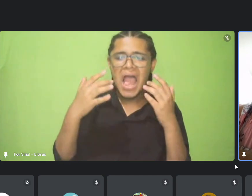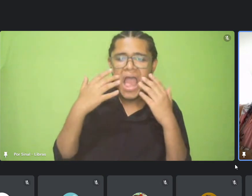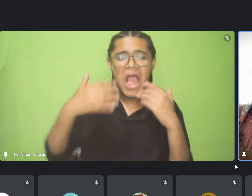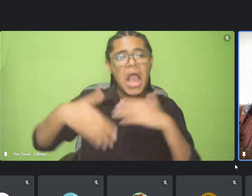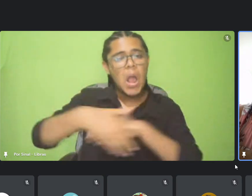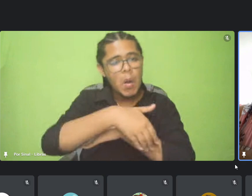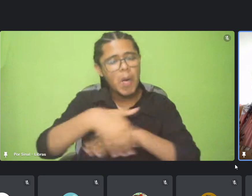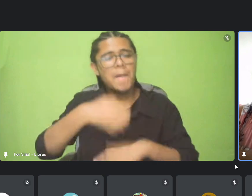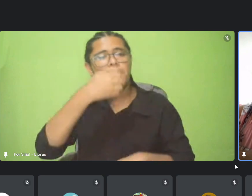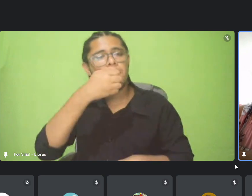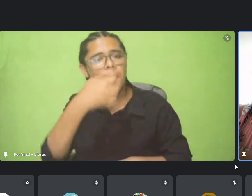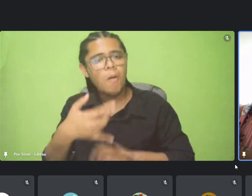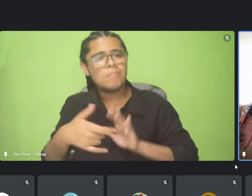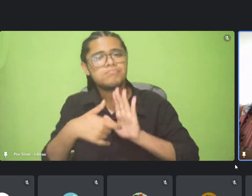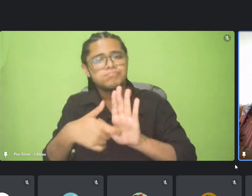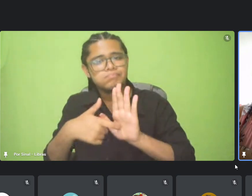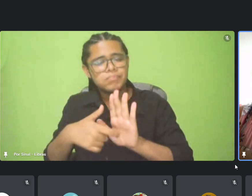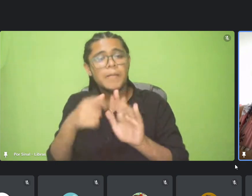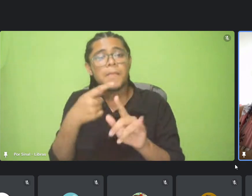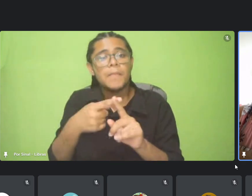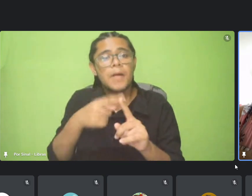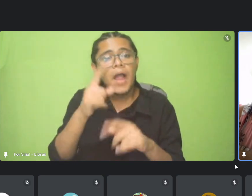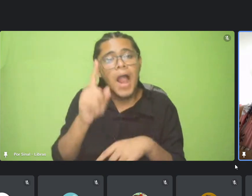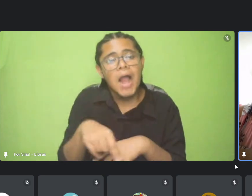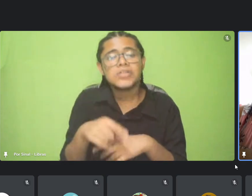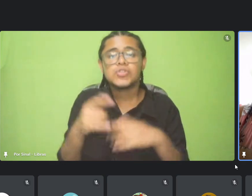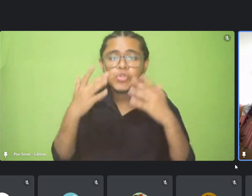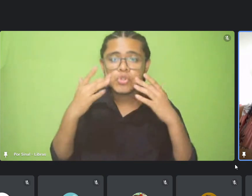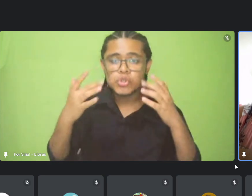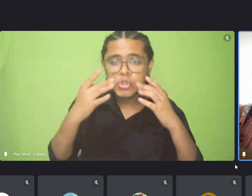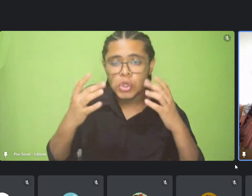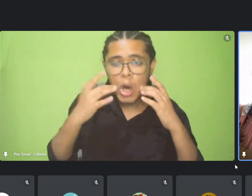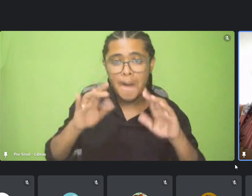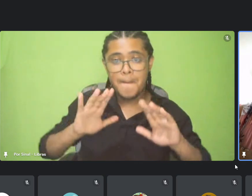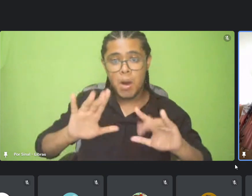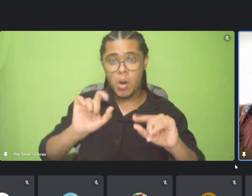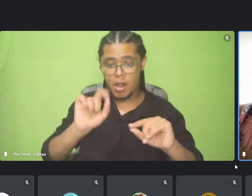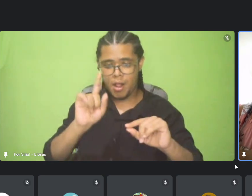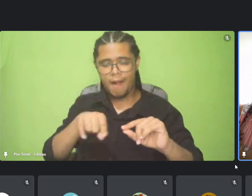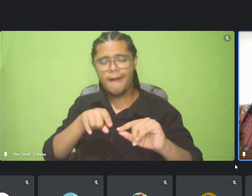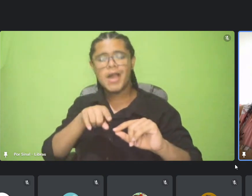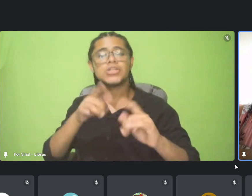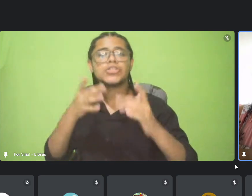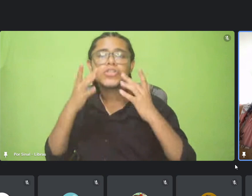é, um teatro, mas é um teatro que dá vida, dá vida real, né?